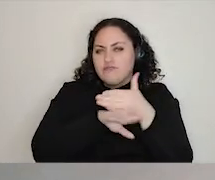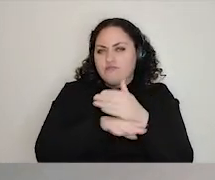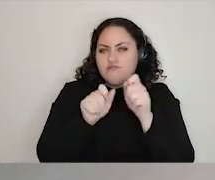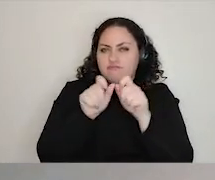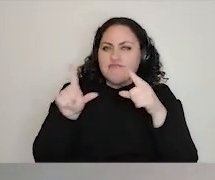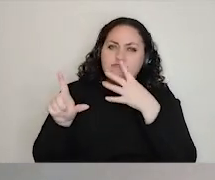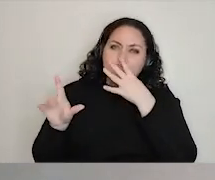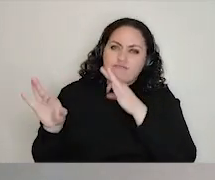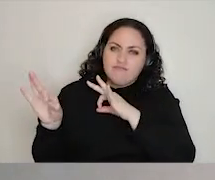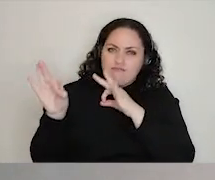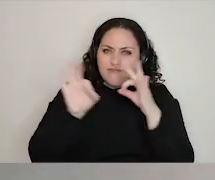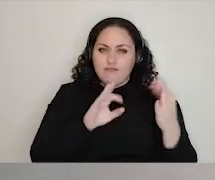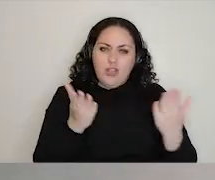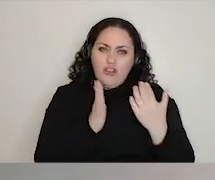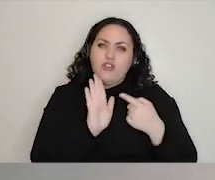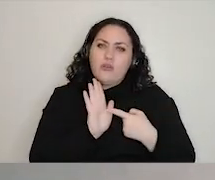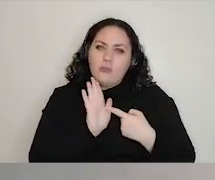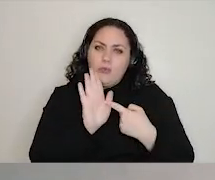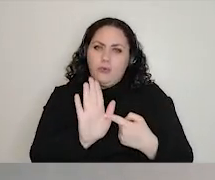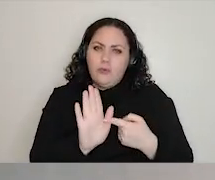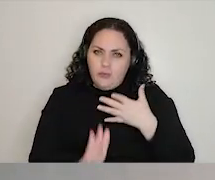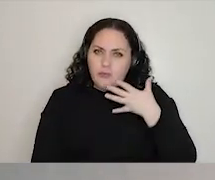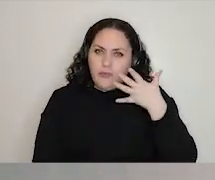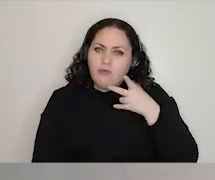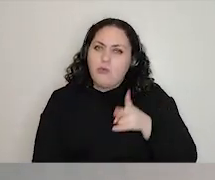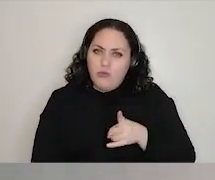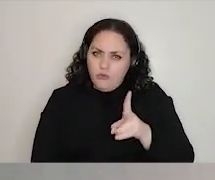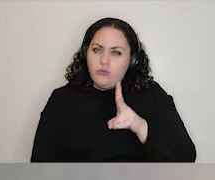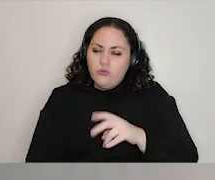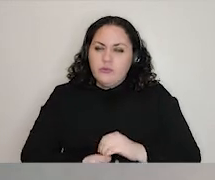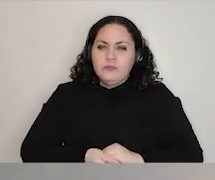compartilhem com vocês, para a gente continuar aqui a apresentação.